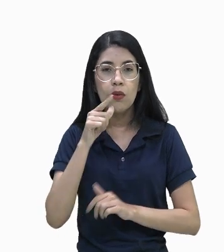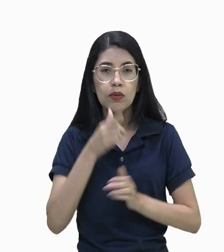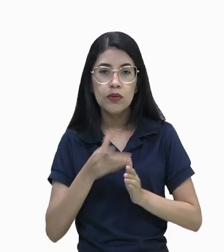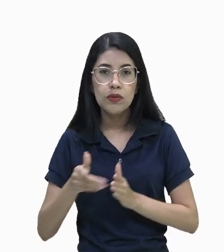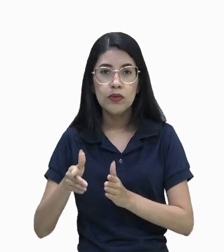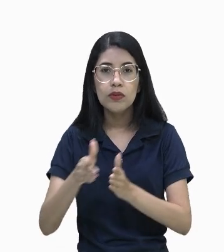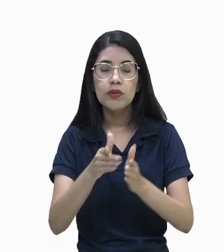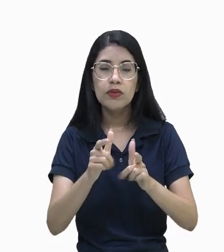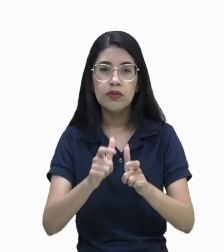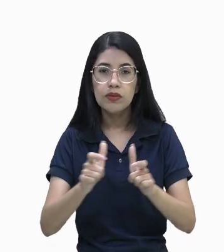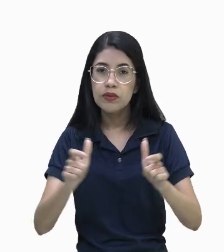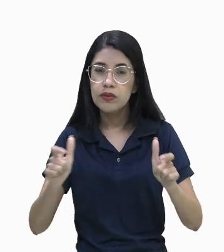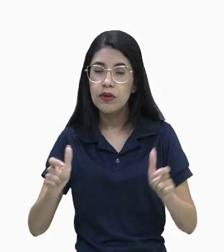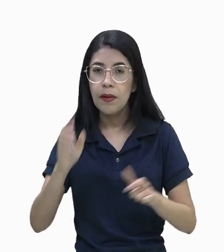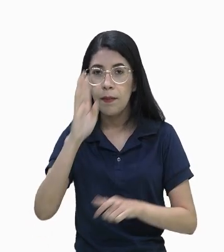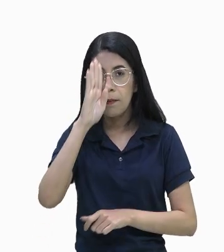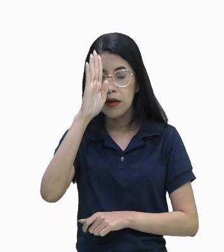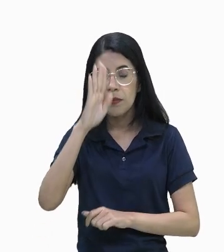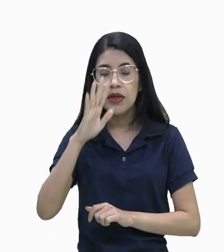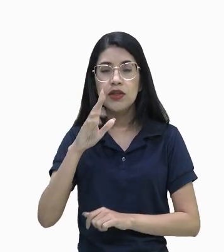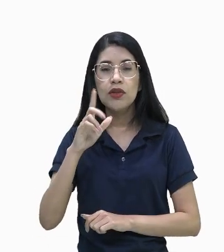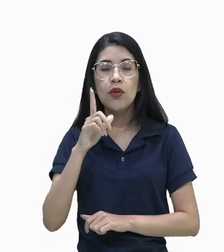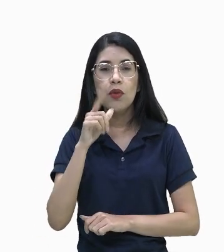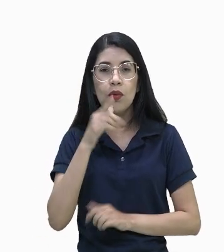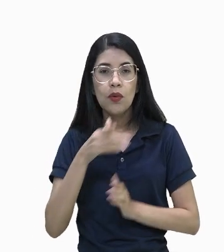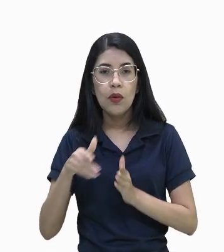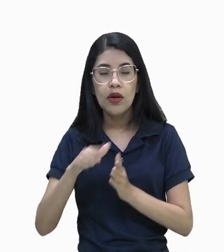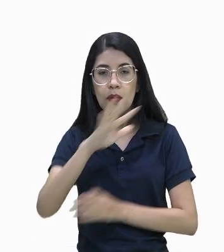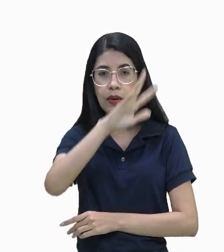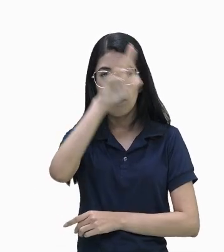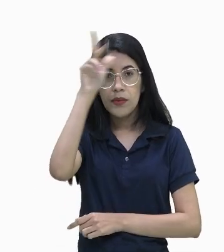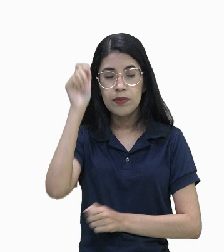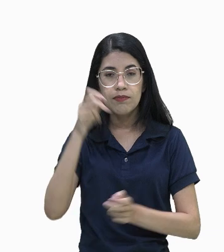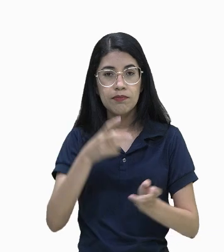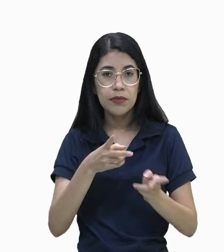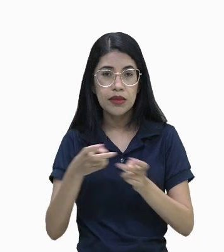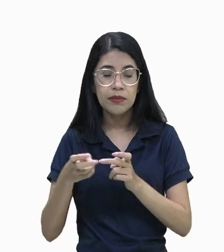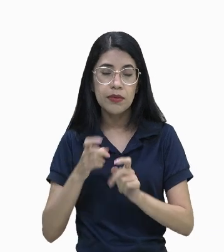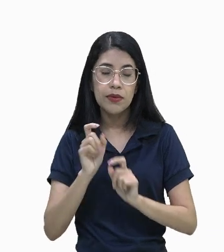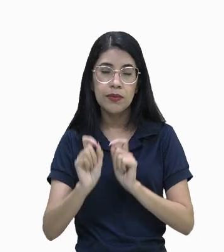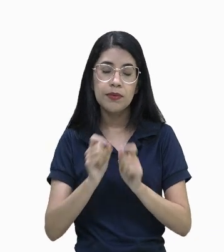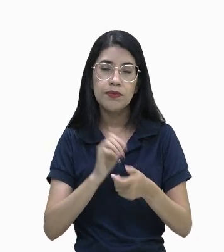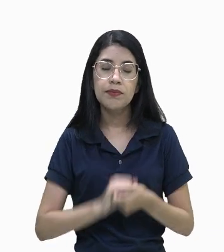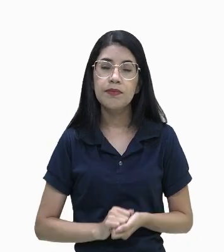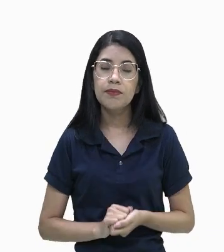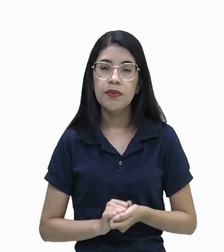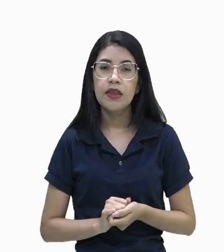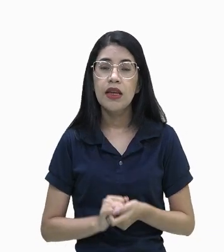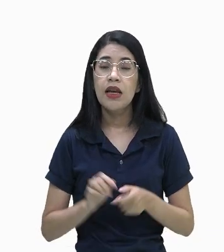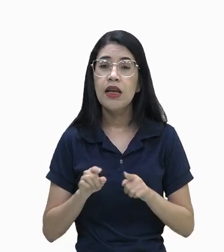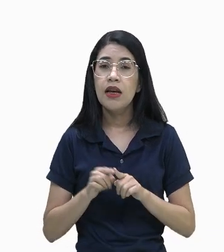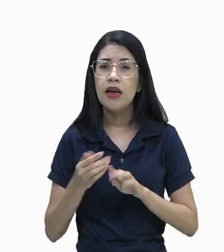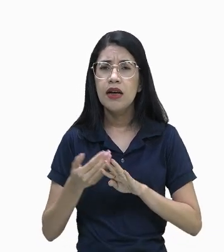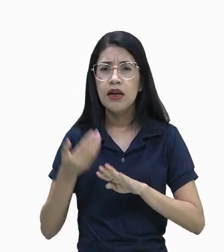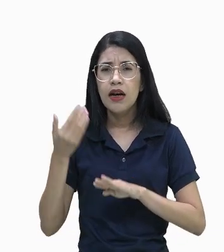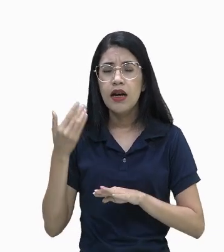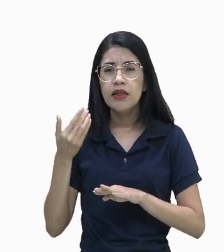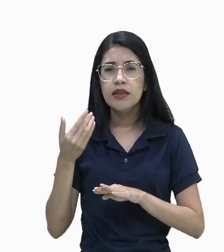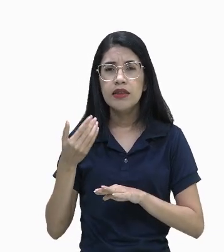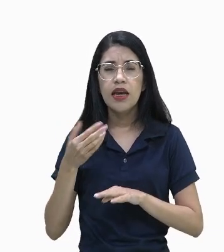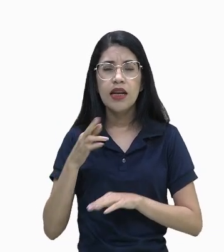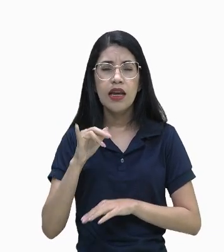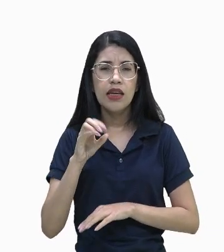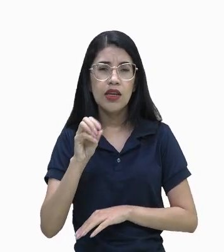região, em especial do rio Amazonas, sempre foi observada. Inicialmente chamado de Rio Grande